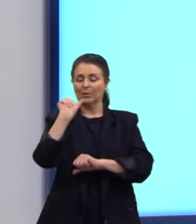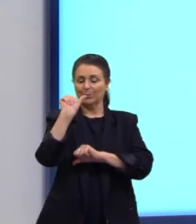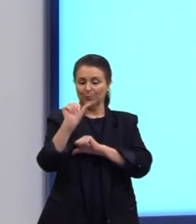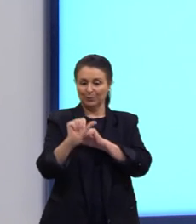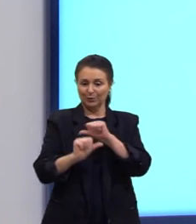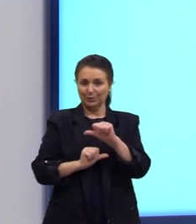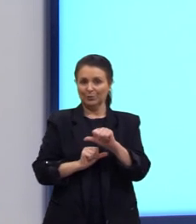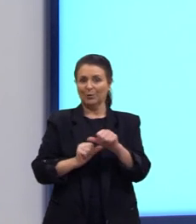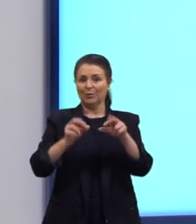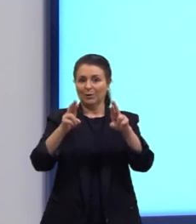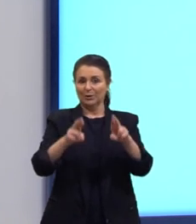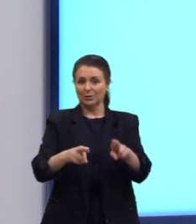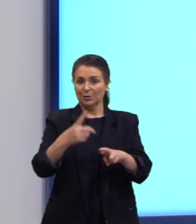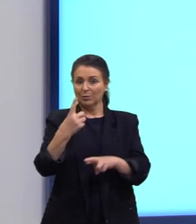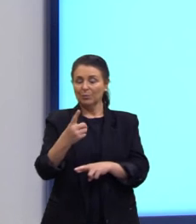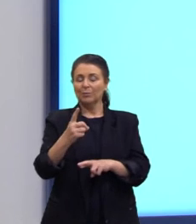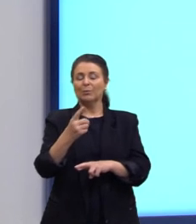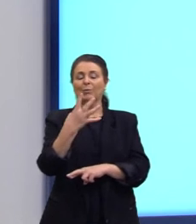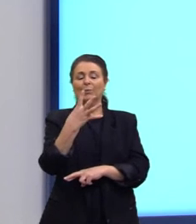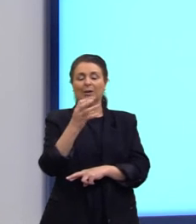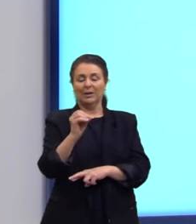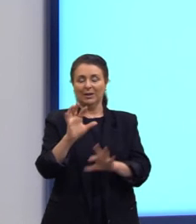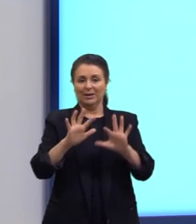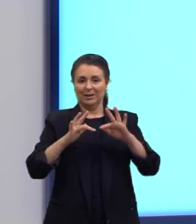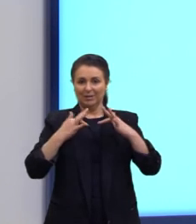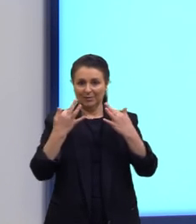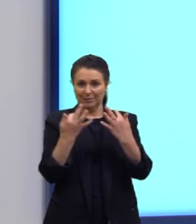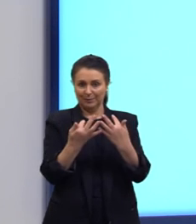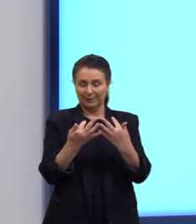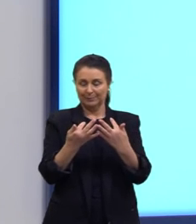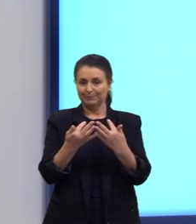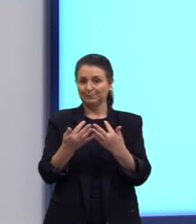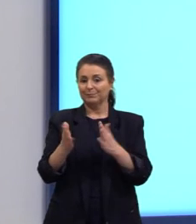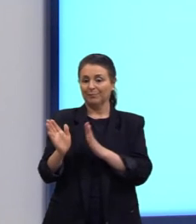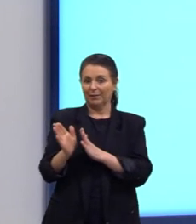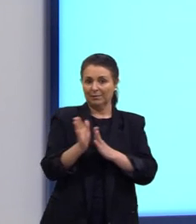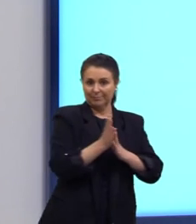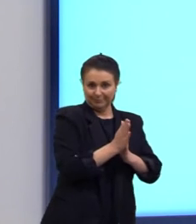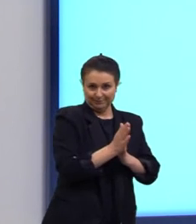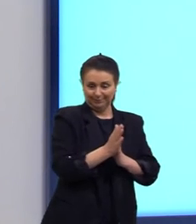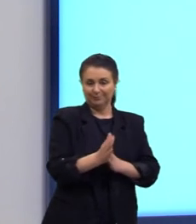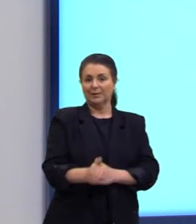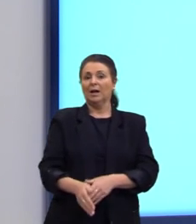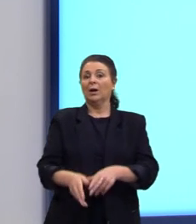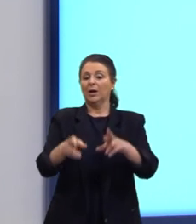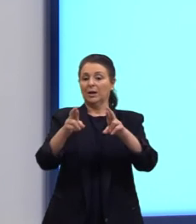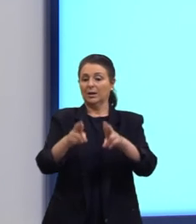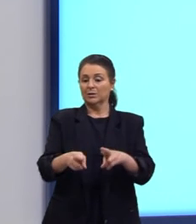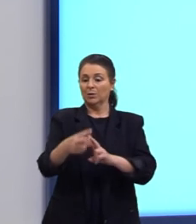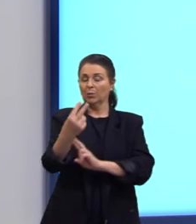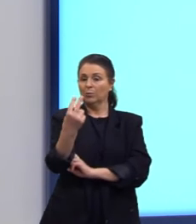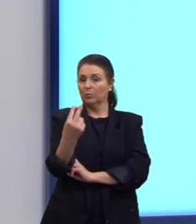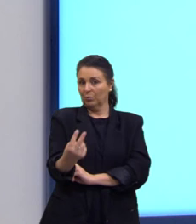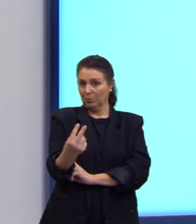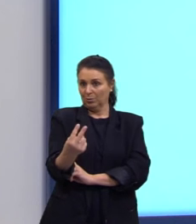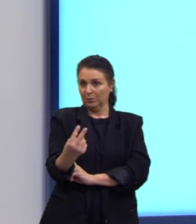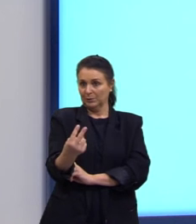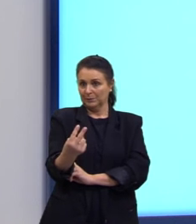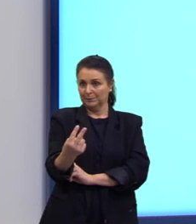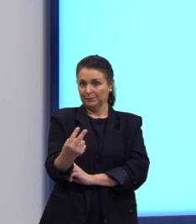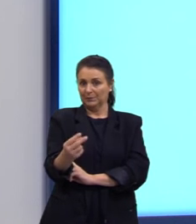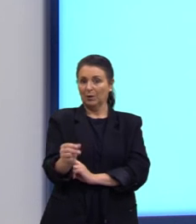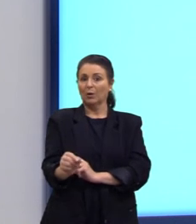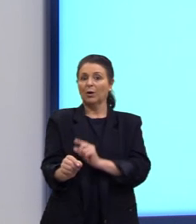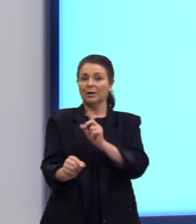um total de 40 famílias agora analisando a região 2 Então nós vamos destacar a segunda